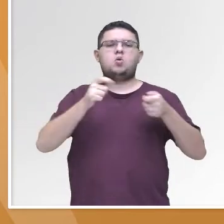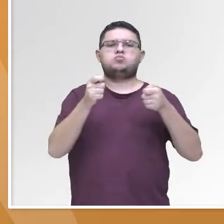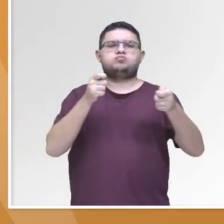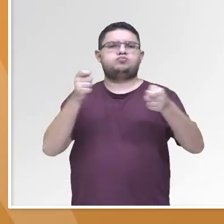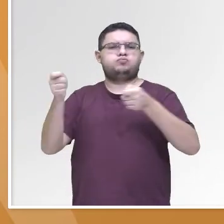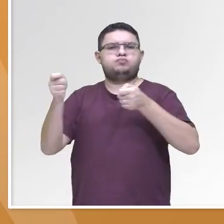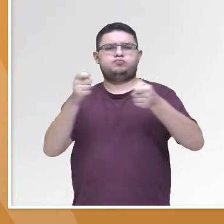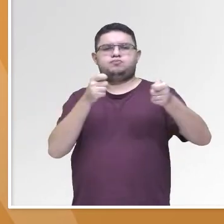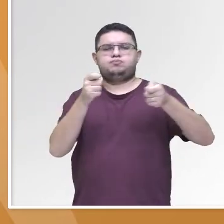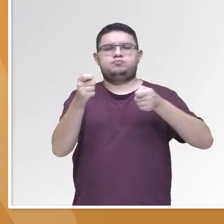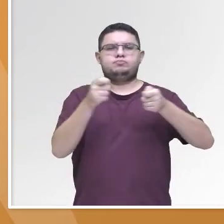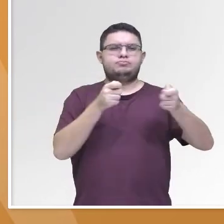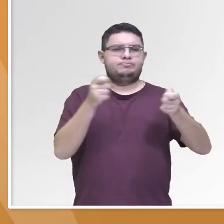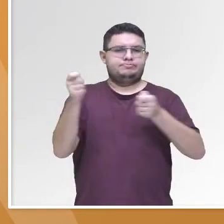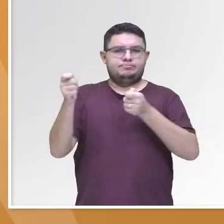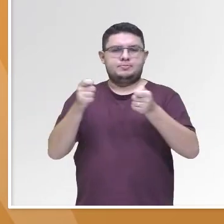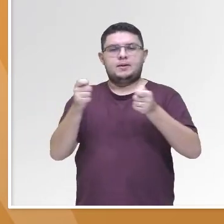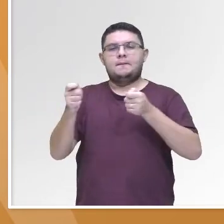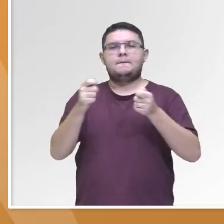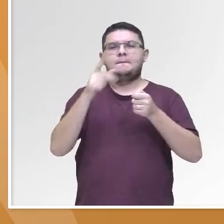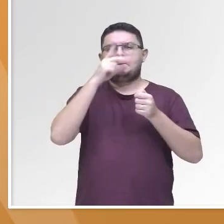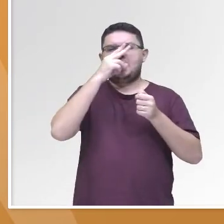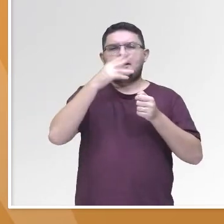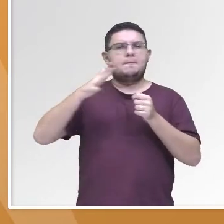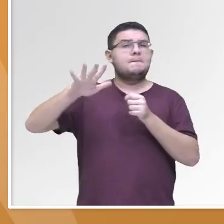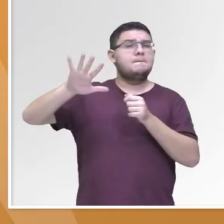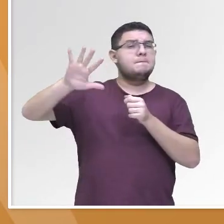aterro sanitário, né? Então é como se fosse ali